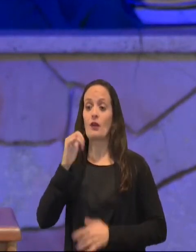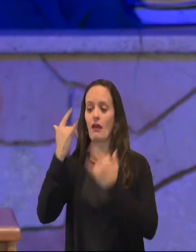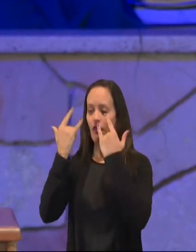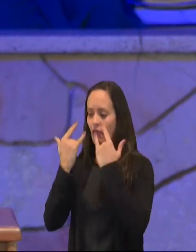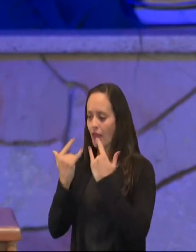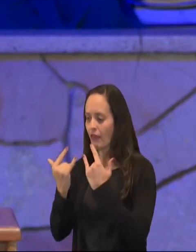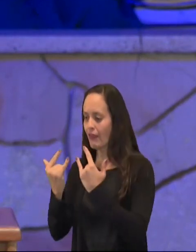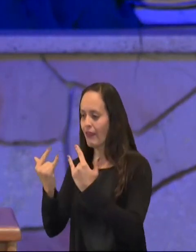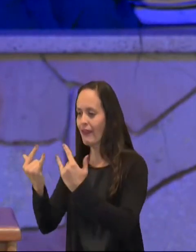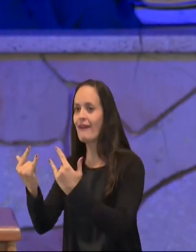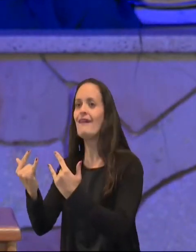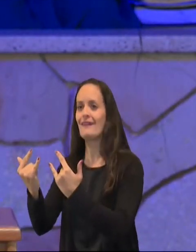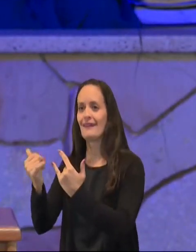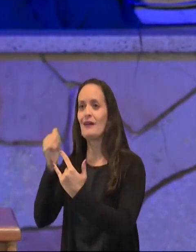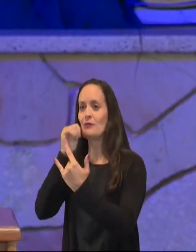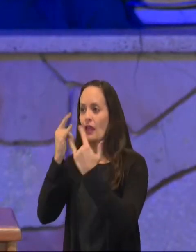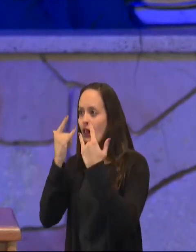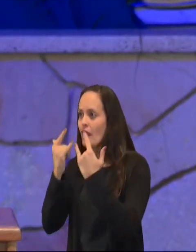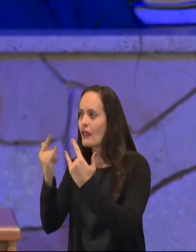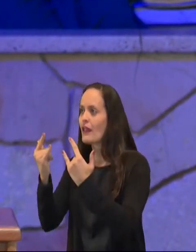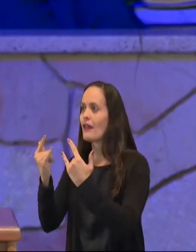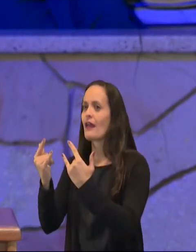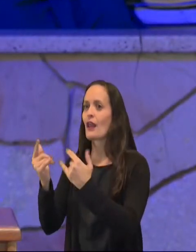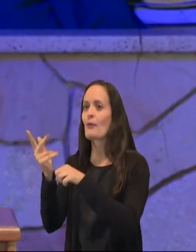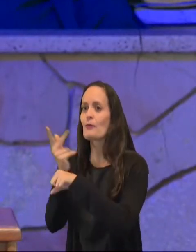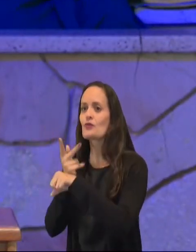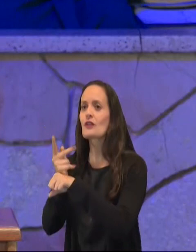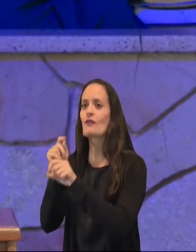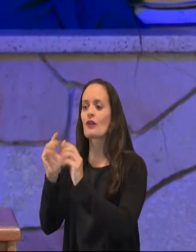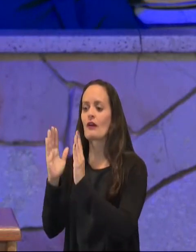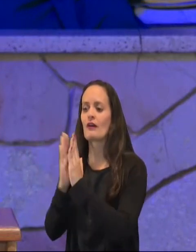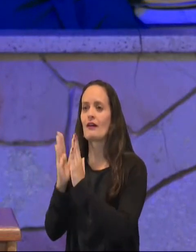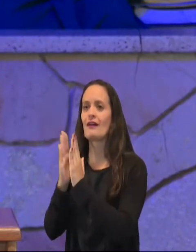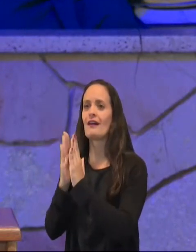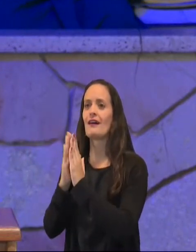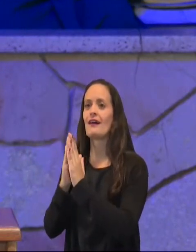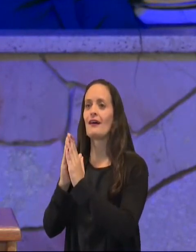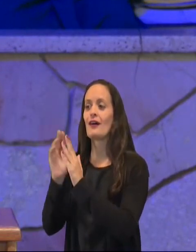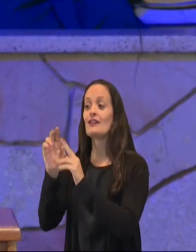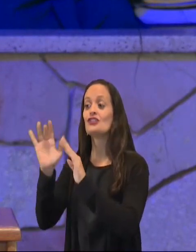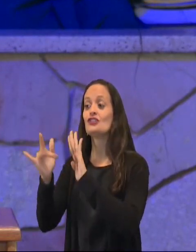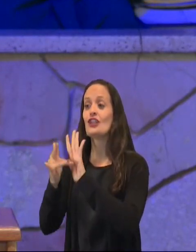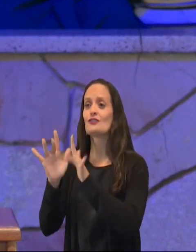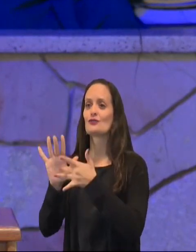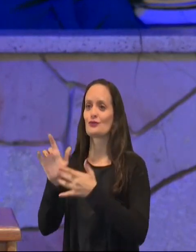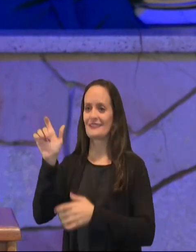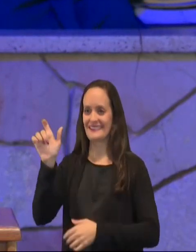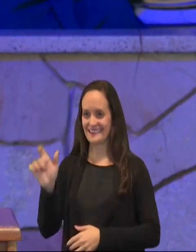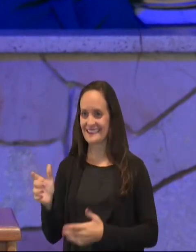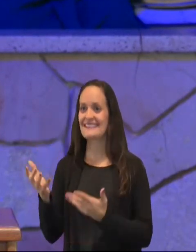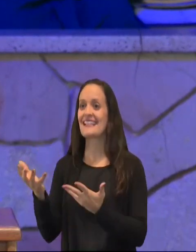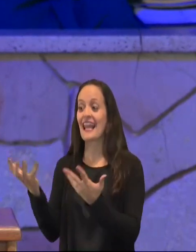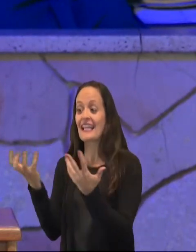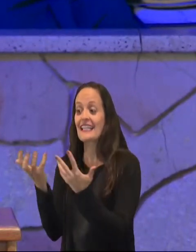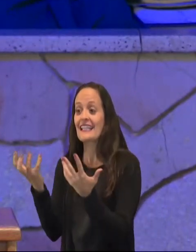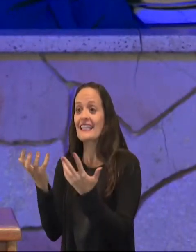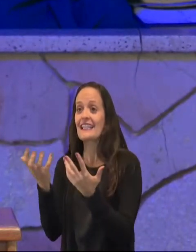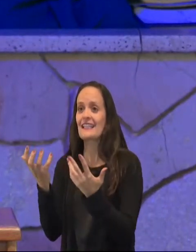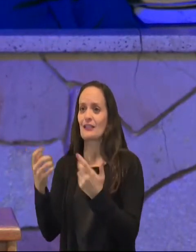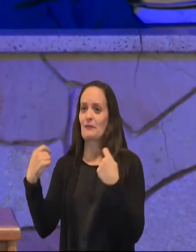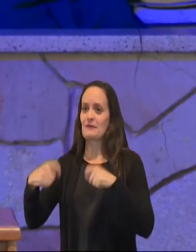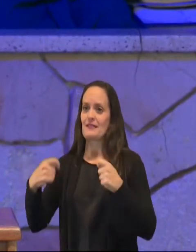aquilo exatamente que ela buscava, a oração em nome de Jesus, a busca do Senhor Jesus, e a religião também não foi contada